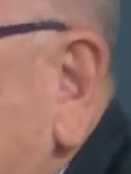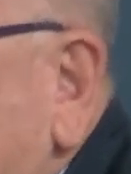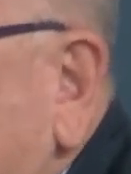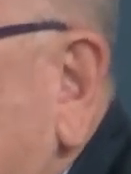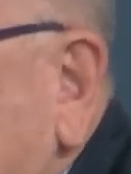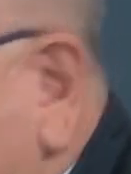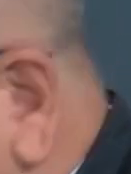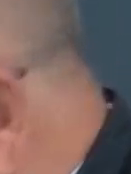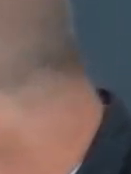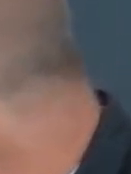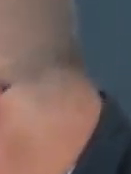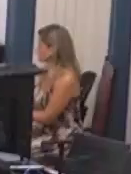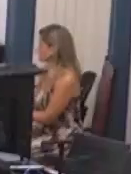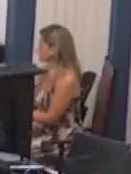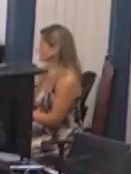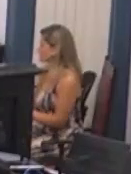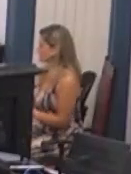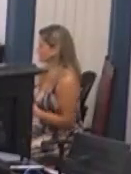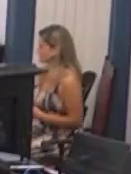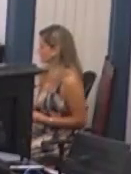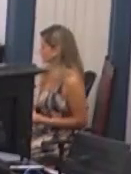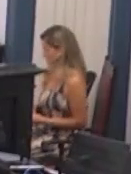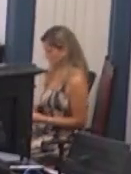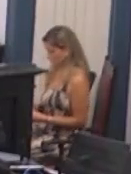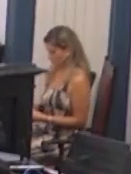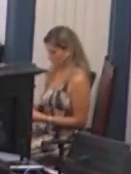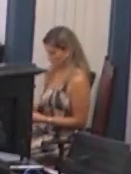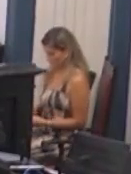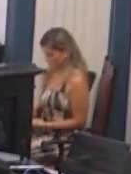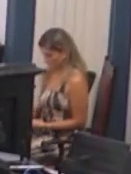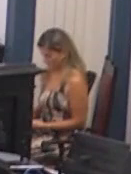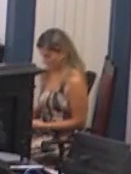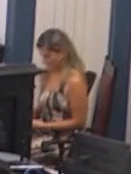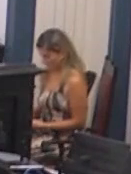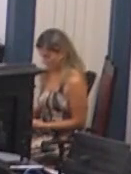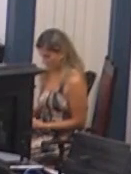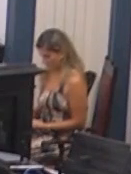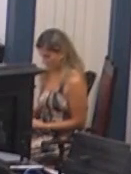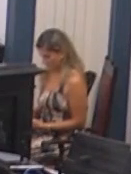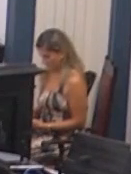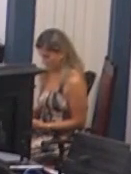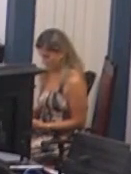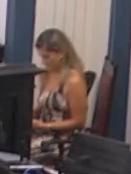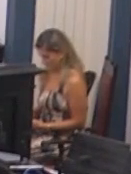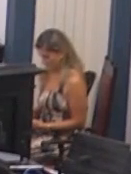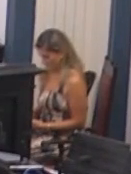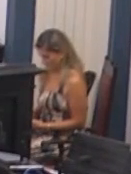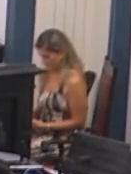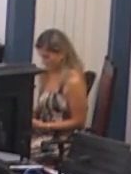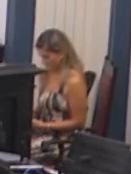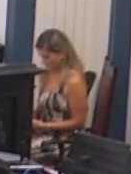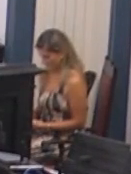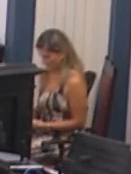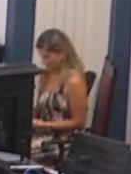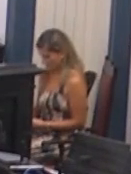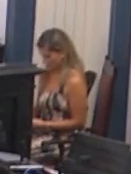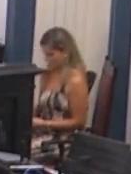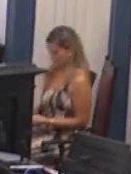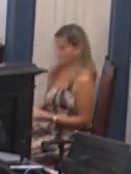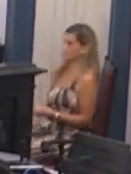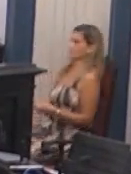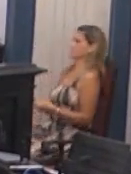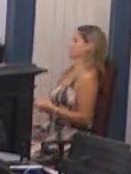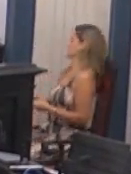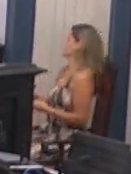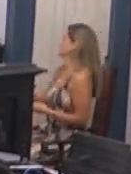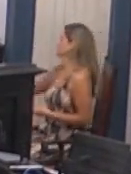noite estamos encerrando a nossa reunião solene de título de cidadania benemérita ao Pedro Leitão um